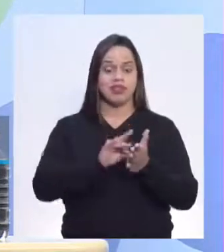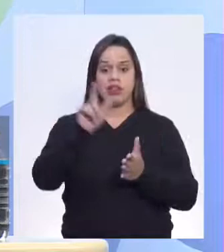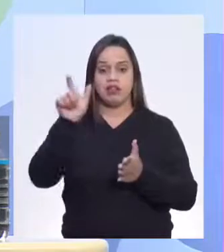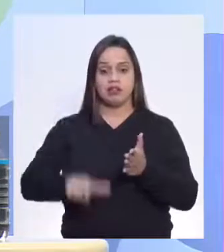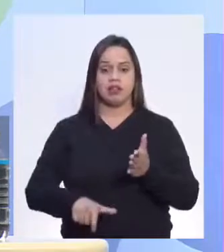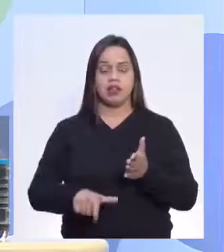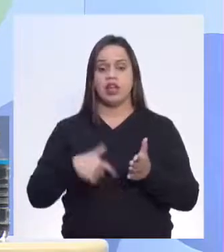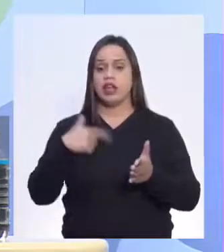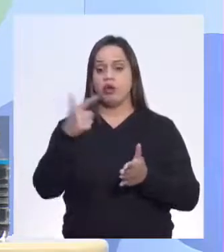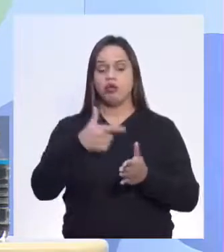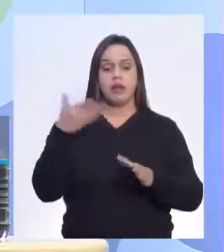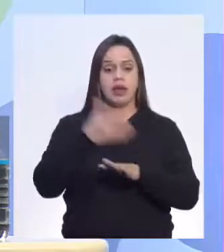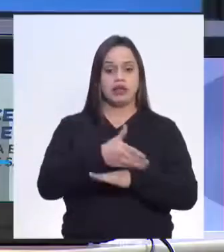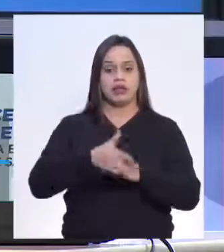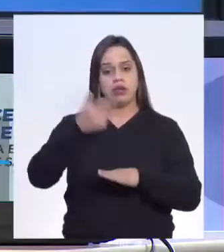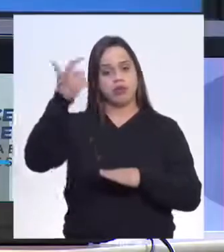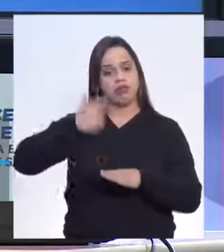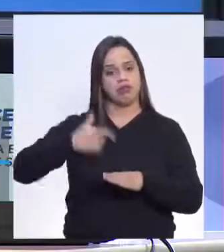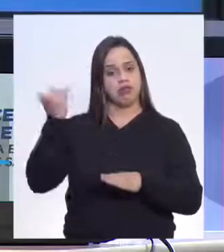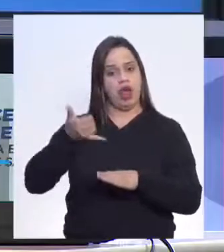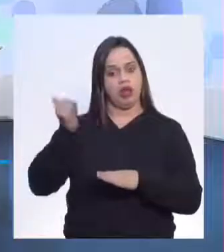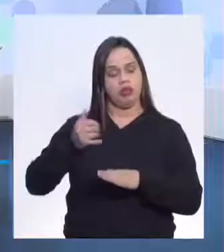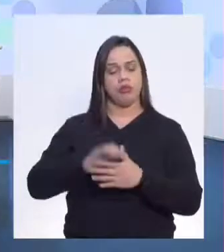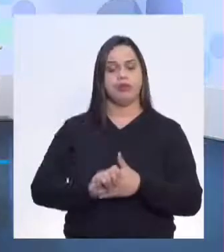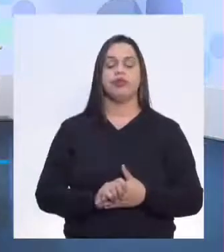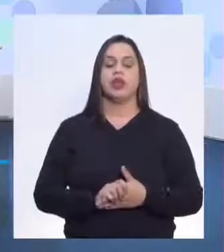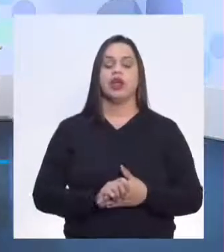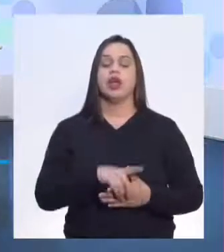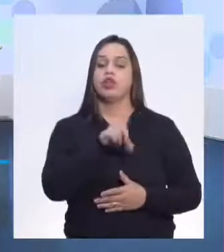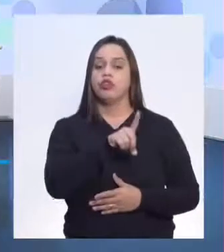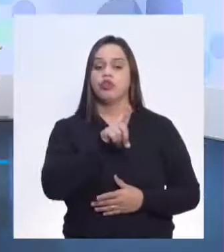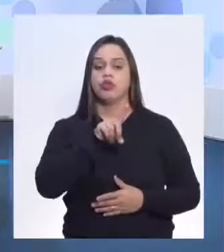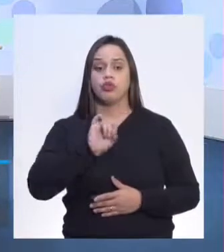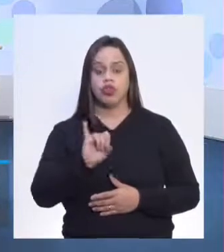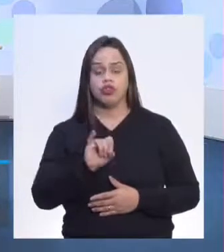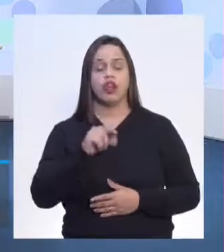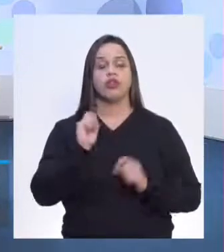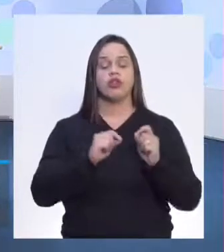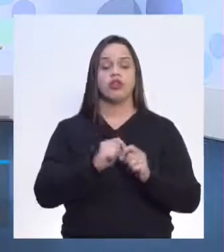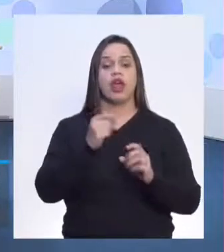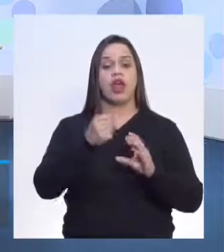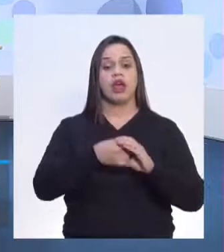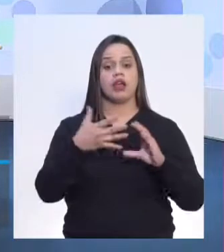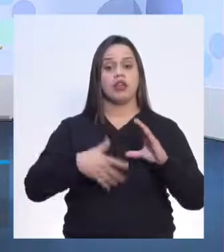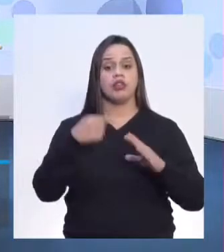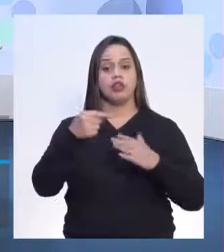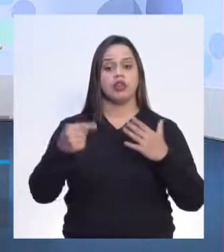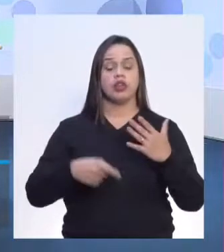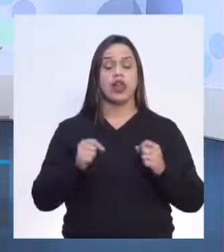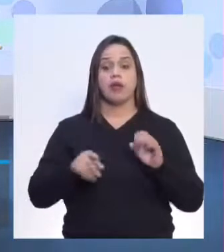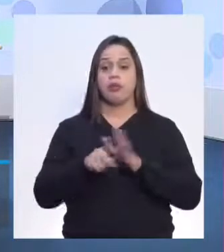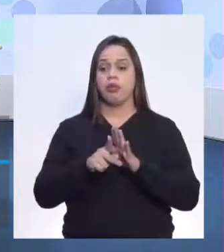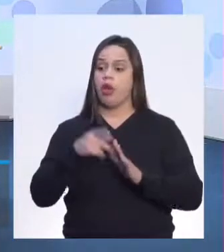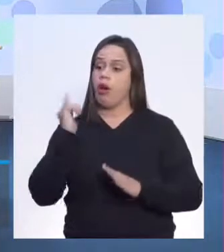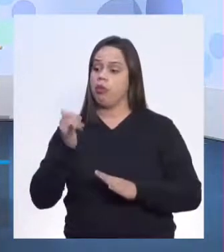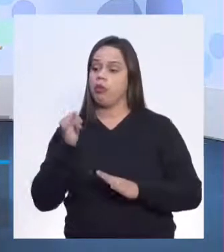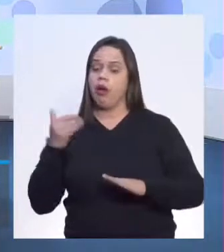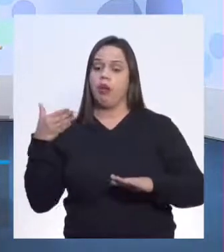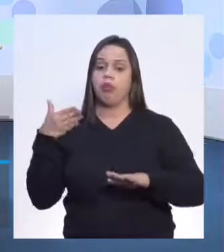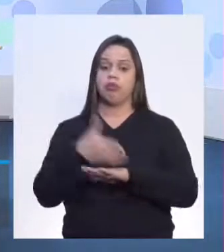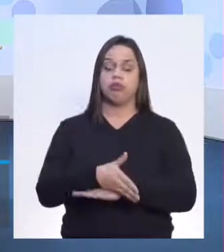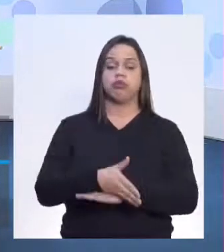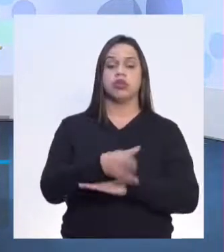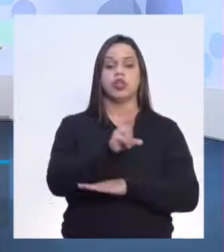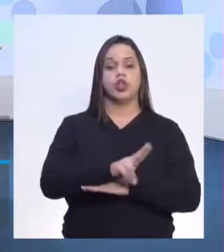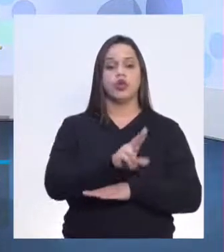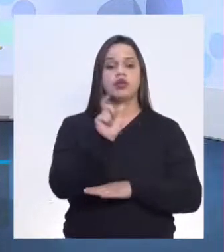sem participação do narrador. E o discurso indireto, caracterizado por ser uma intervenção do narrador no discurso ao utilizar